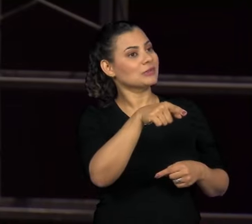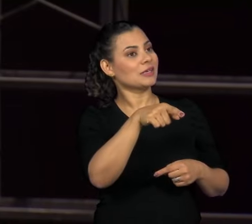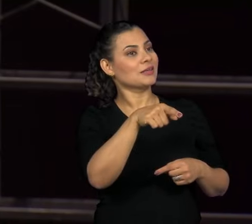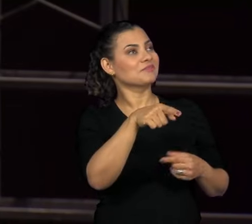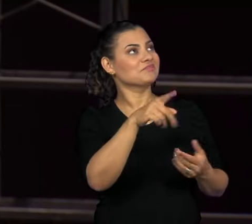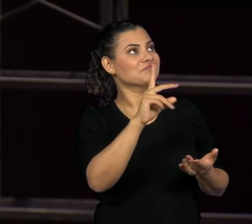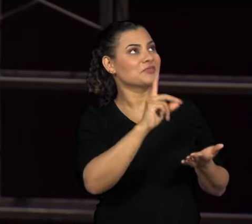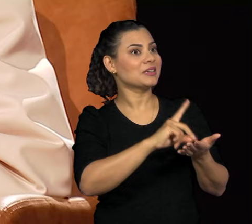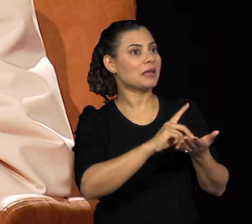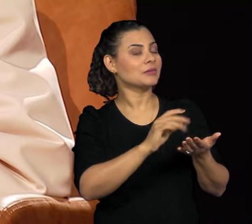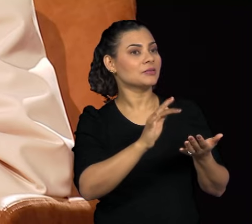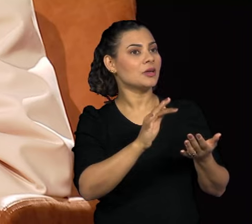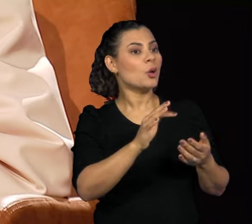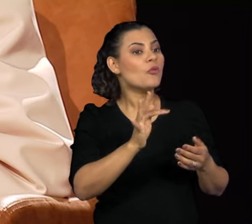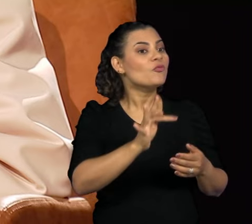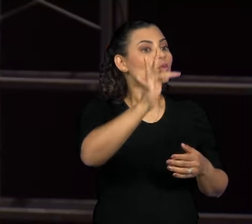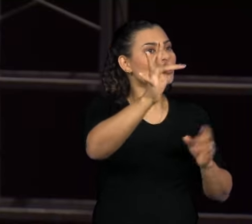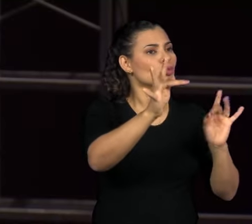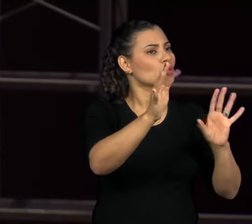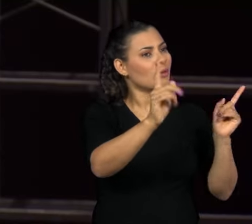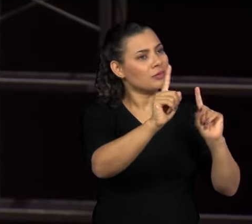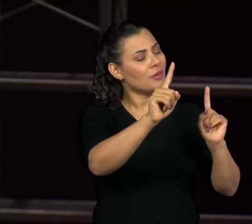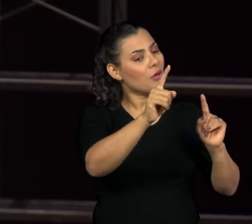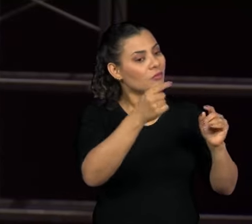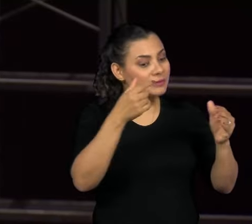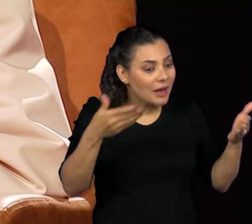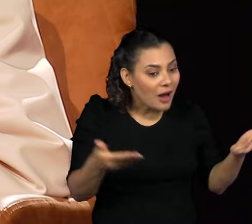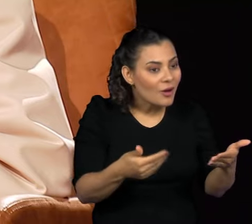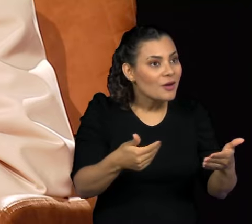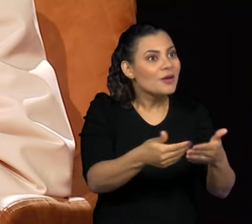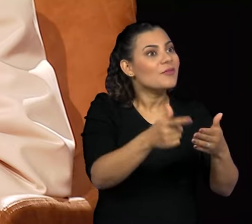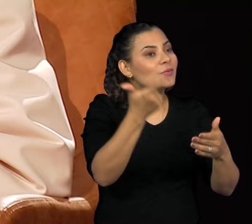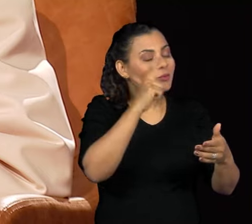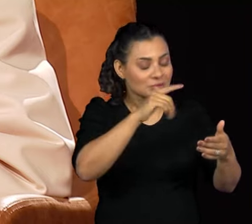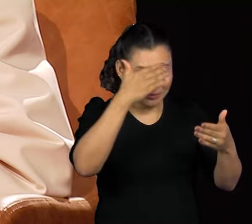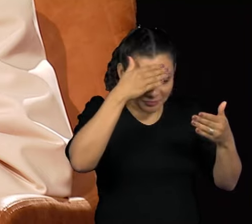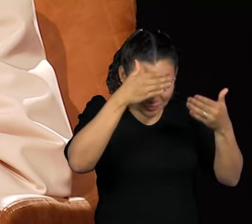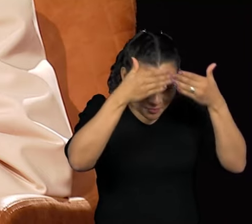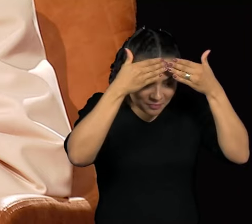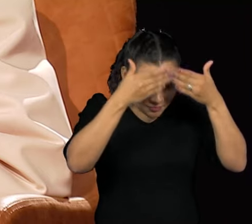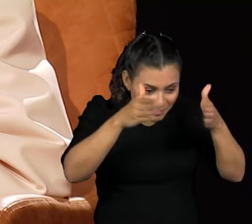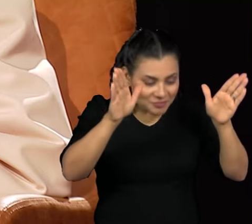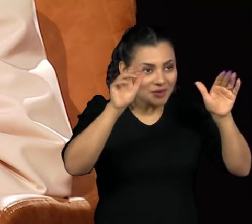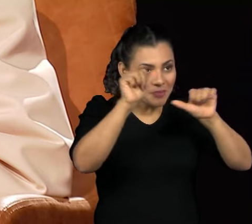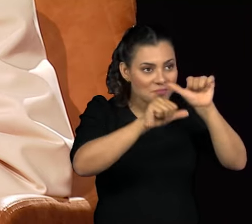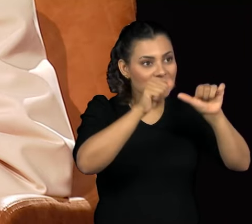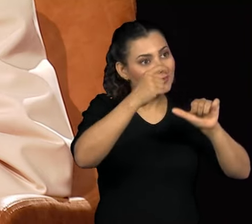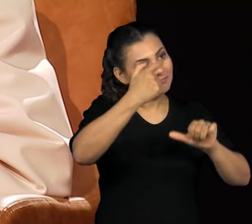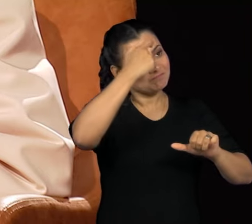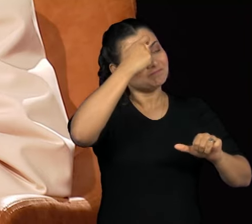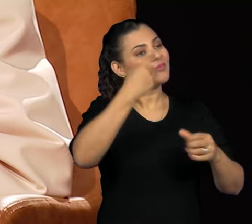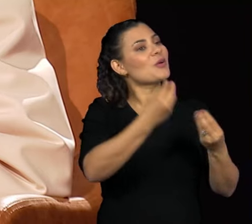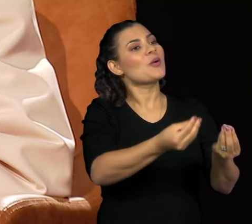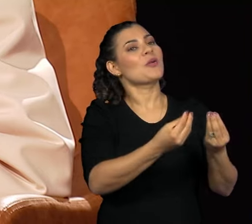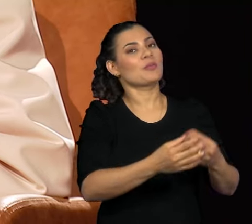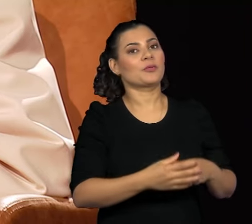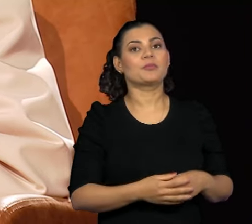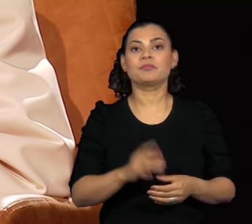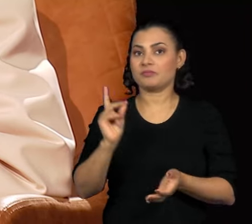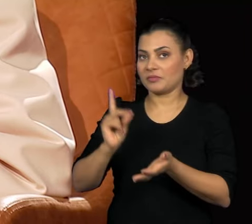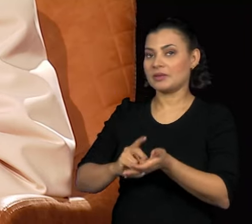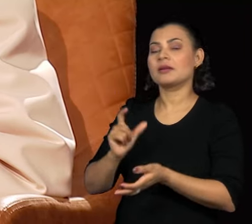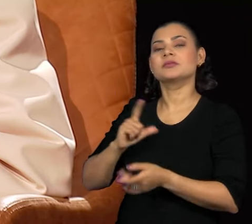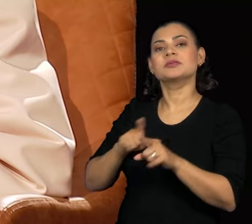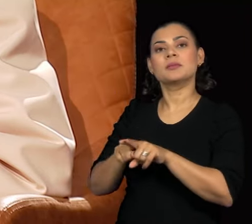no teu horizonte. Não. O que é que te fez mudar de ideia? Veja bem, quando o Osmar me ligou para dizer que